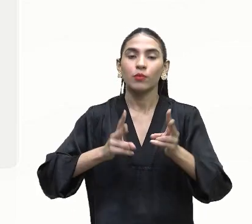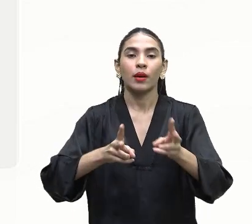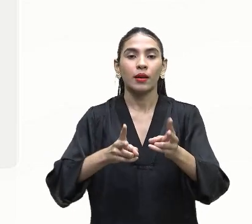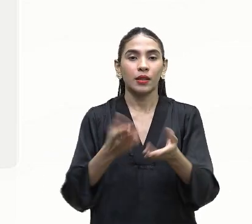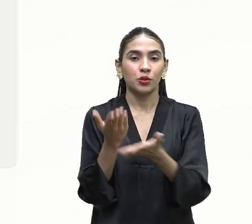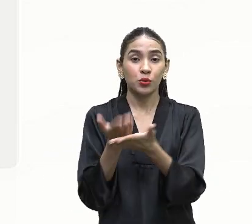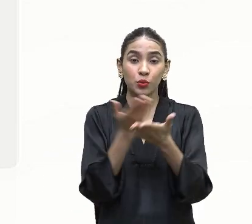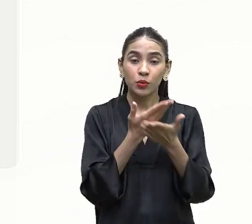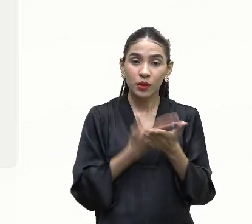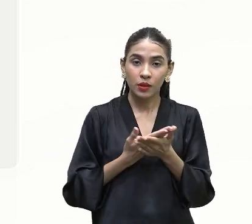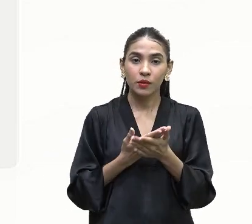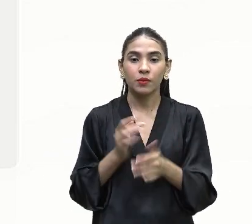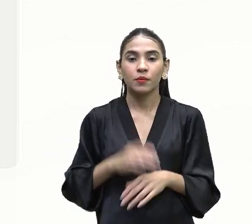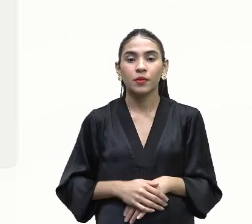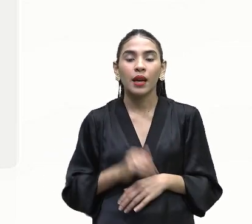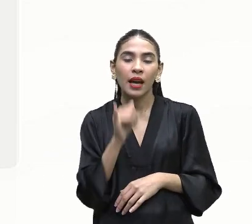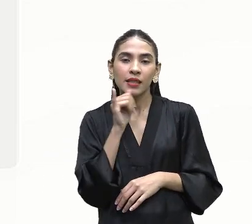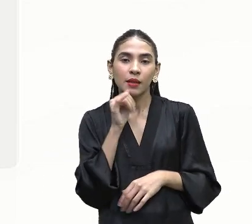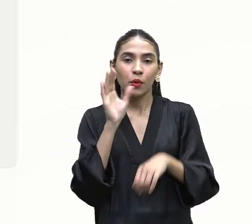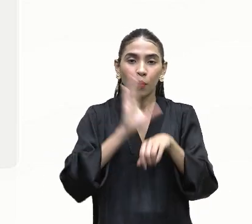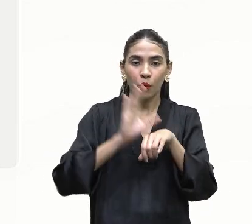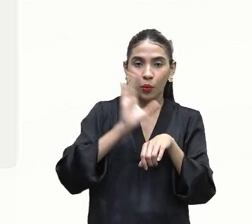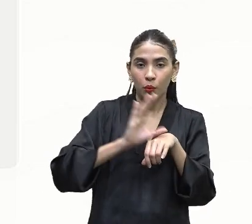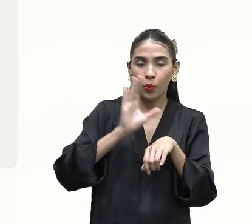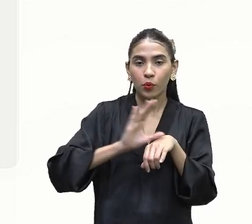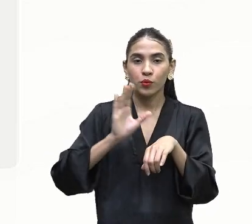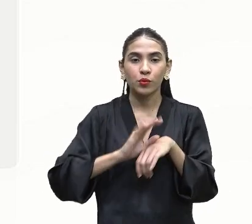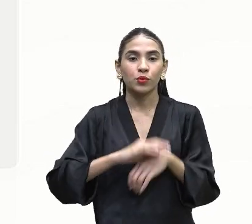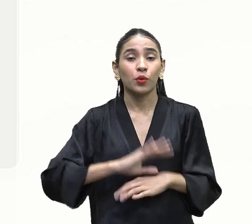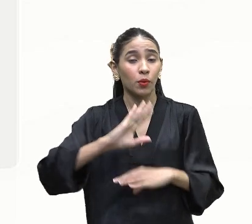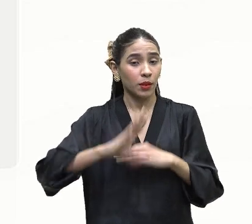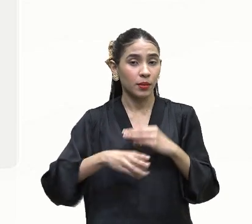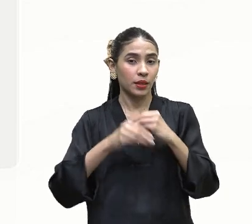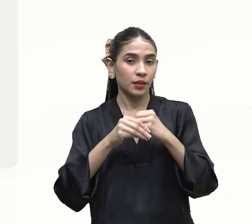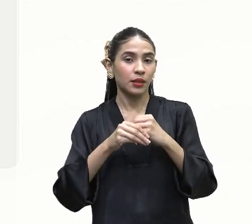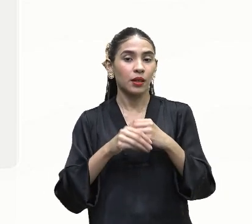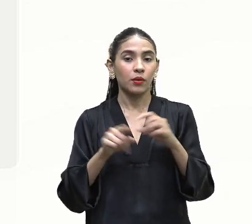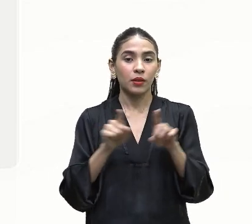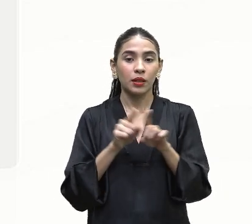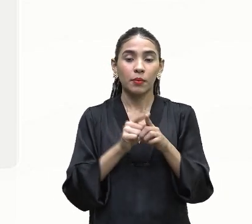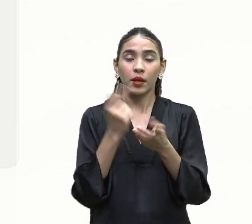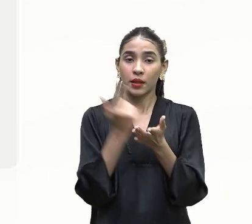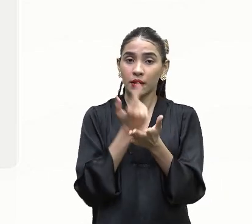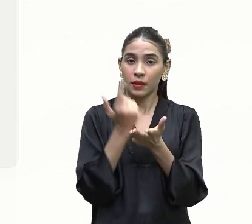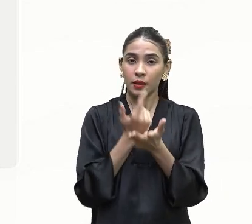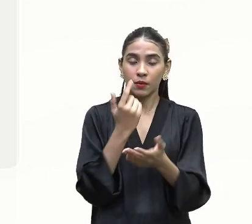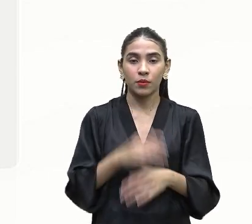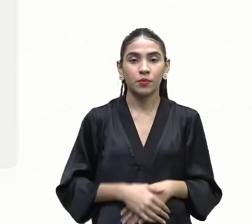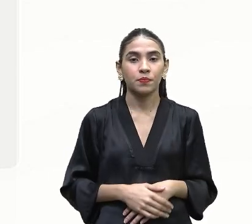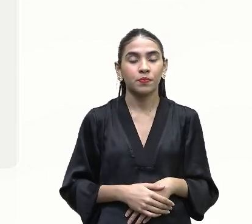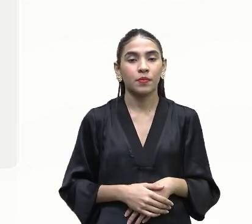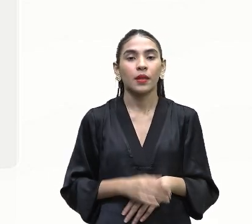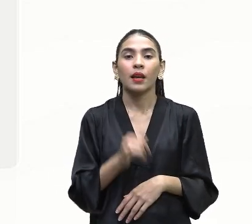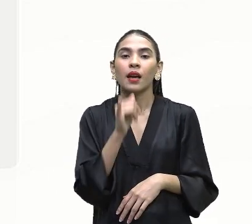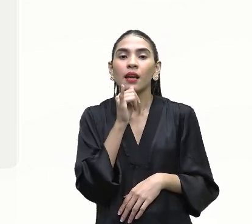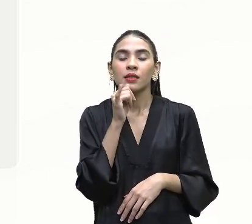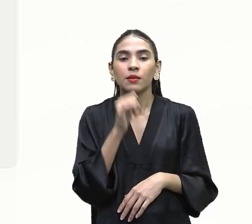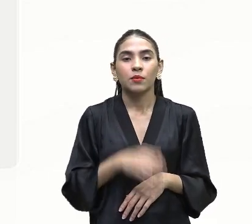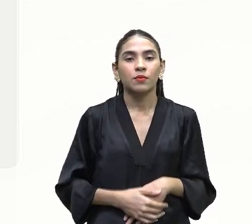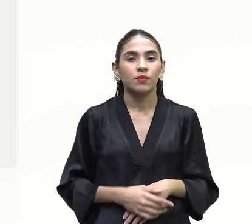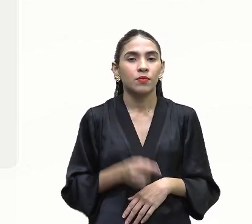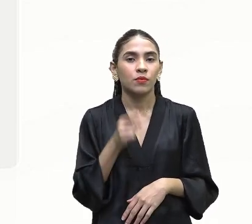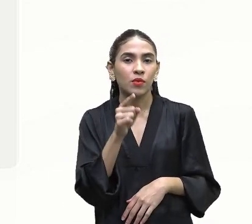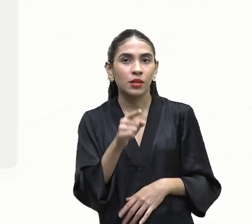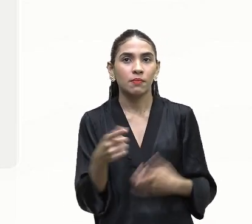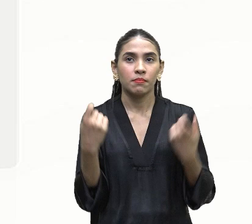informando, com cursos, com atualizações e com livros. Não necessariamente você